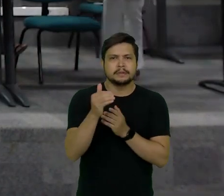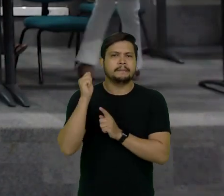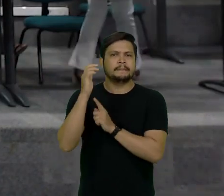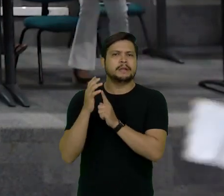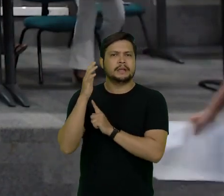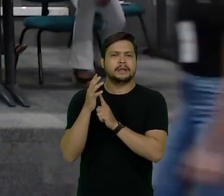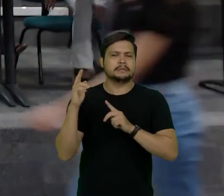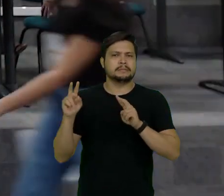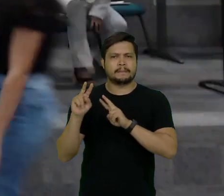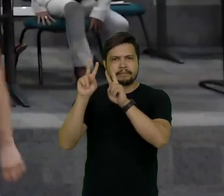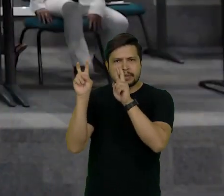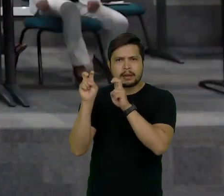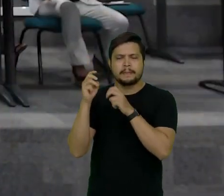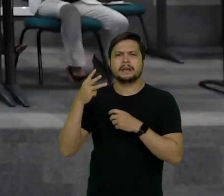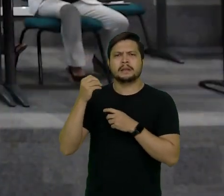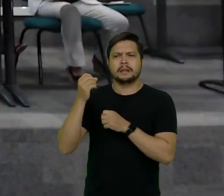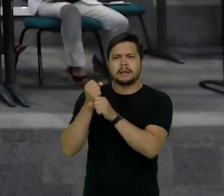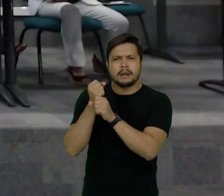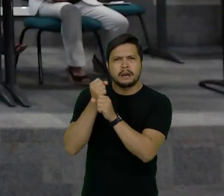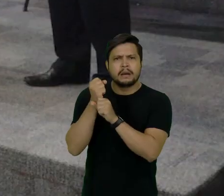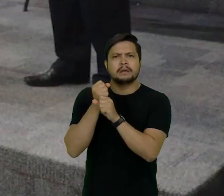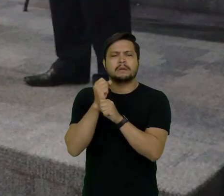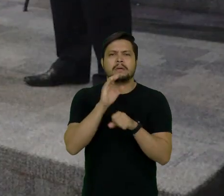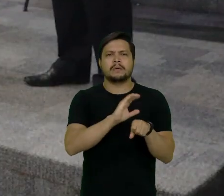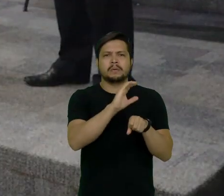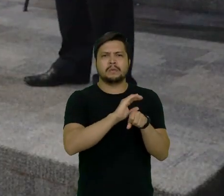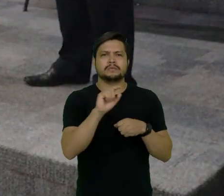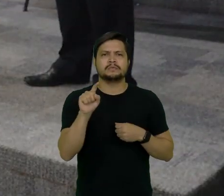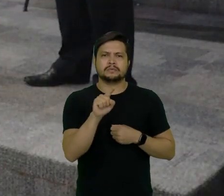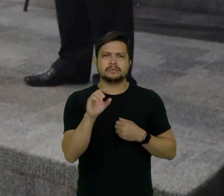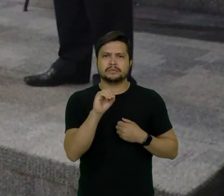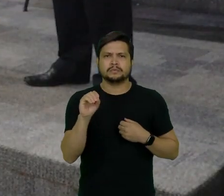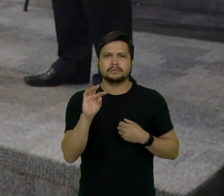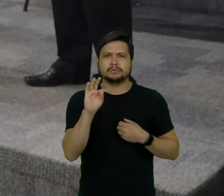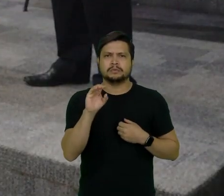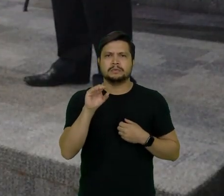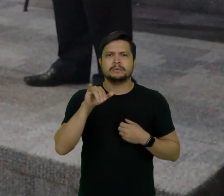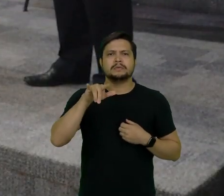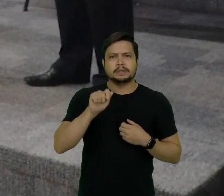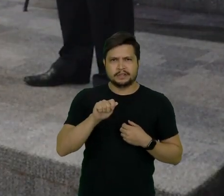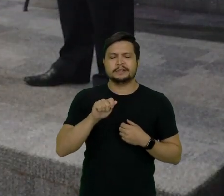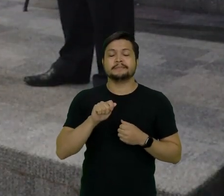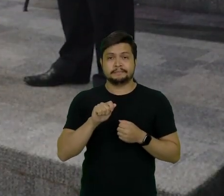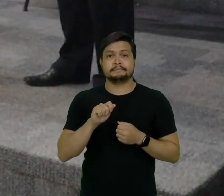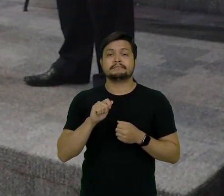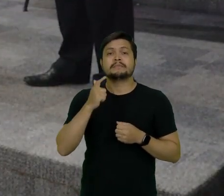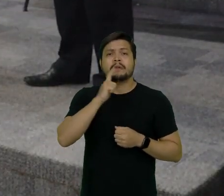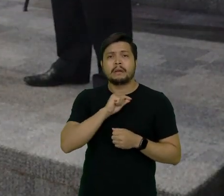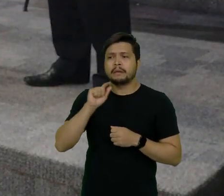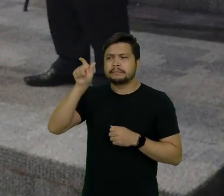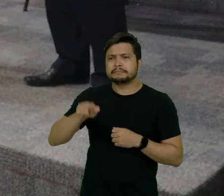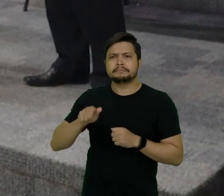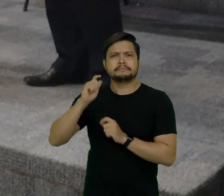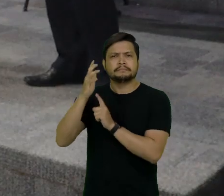Agora teremos a palestra de 30 anos de zootecnia no estado do Ceará, a ser proferida pela doutora Ana Clara Rodrigues